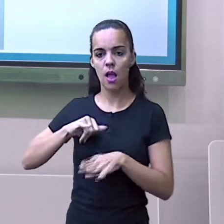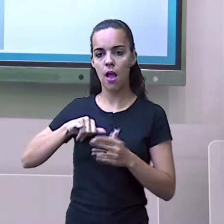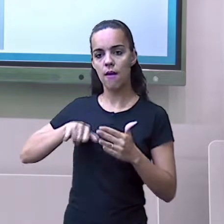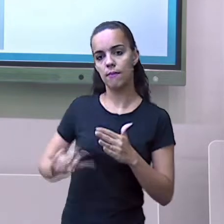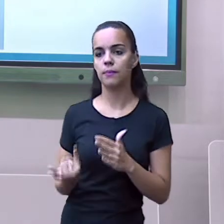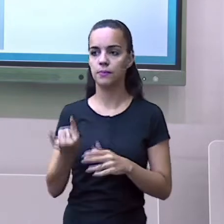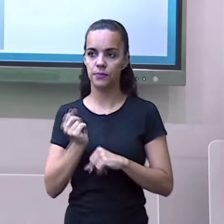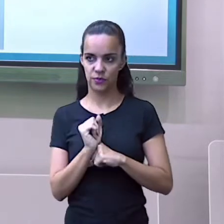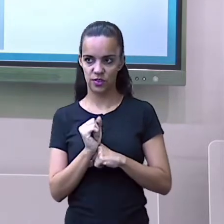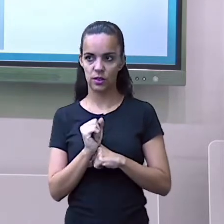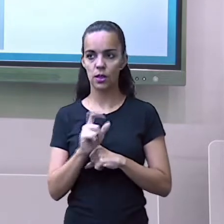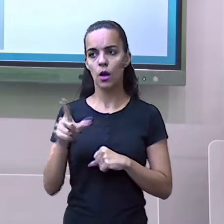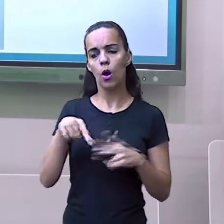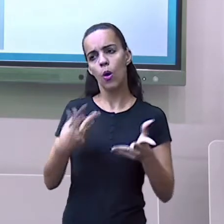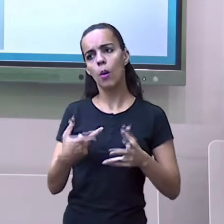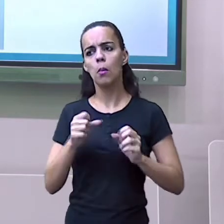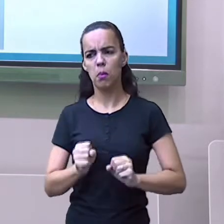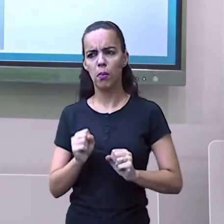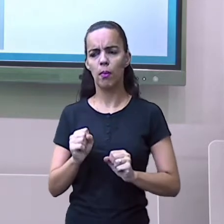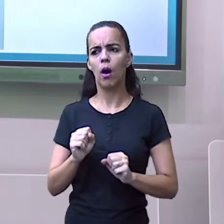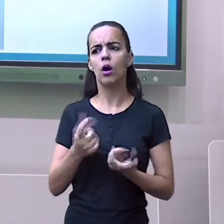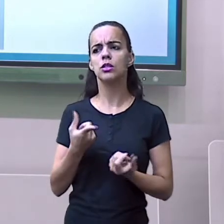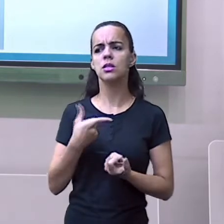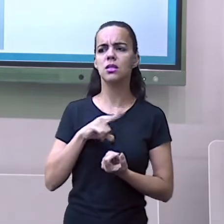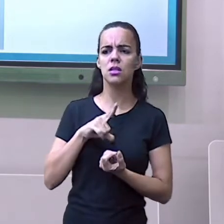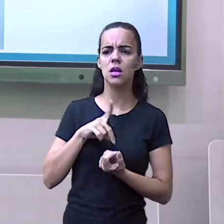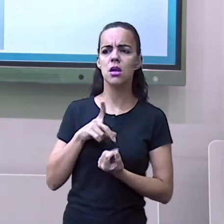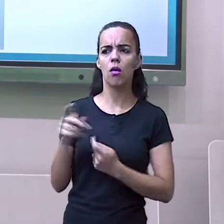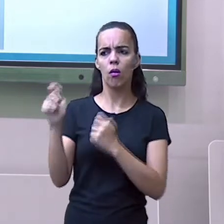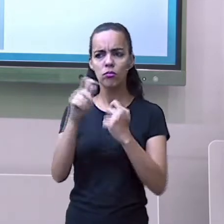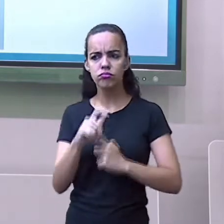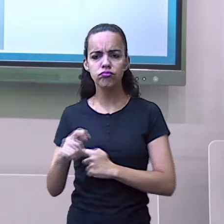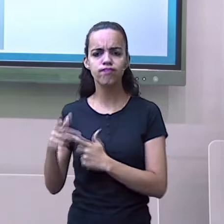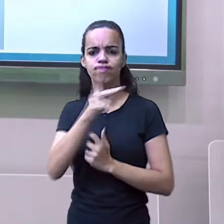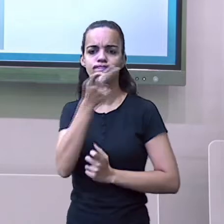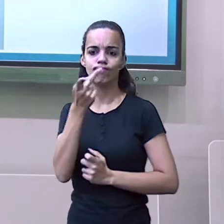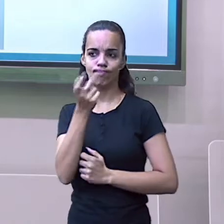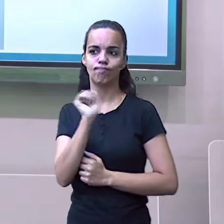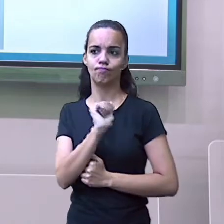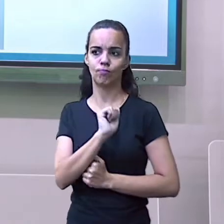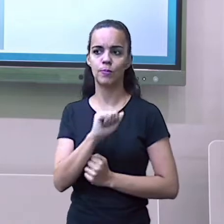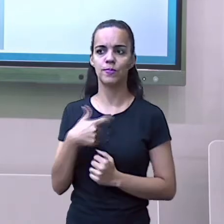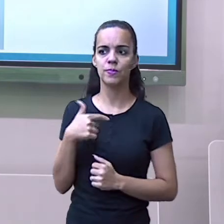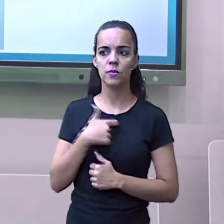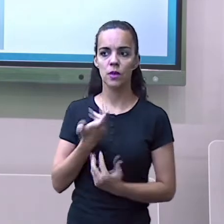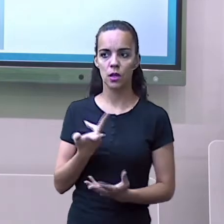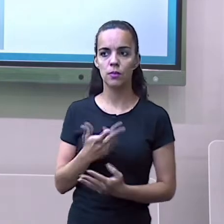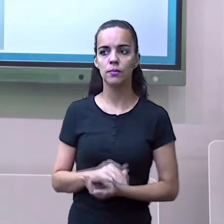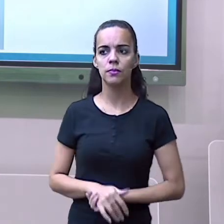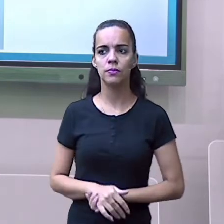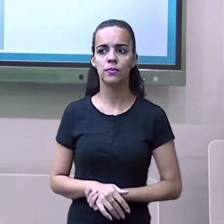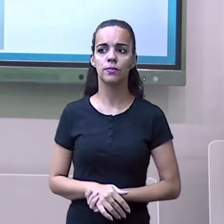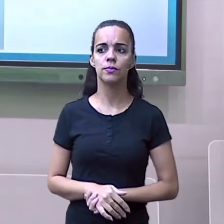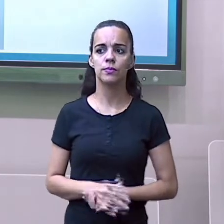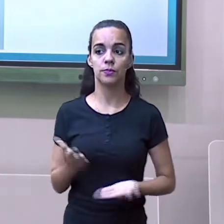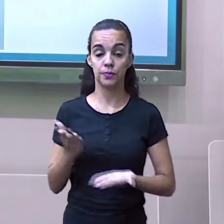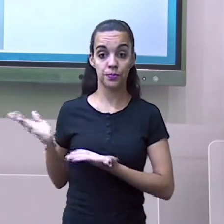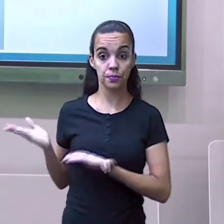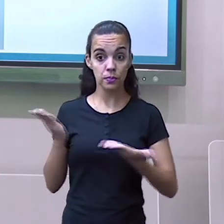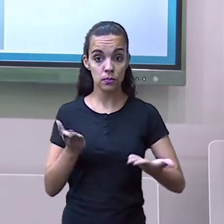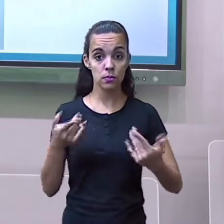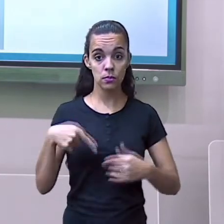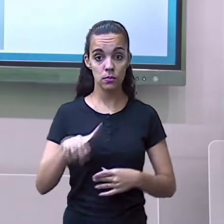que podem lesar, em algum momento ali nós enquanto consumidores. Eu trouxe aqui